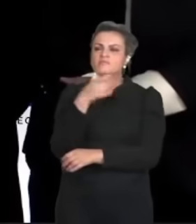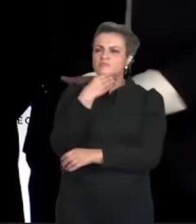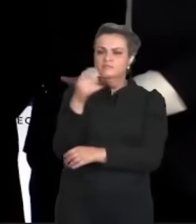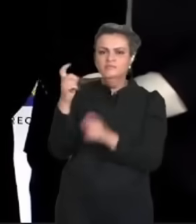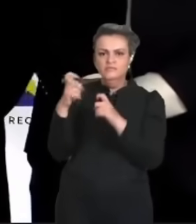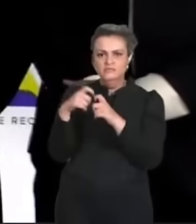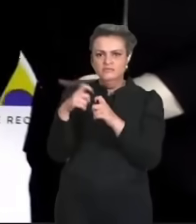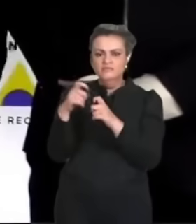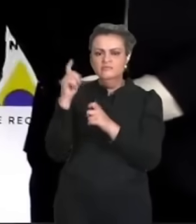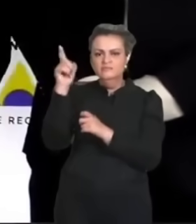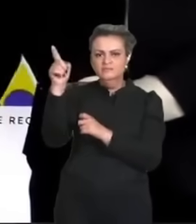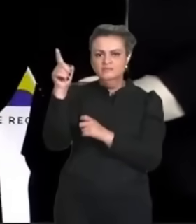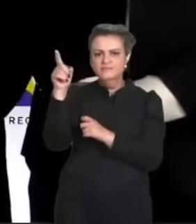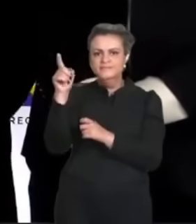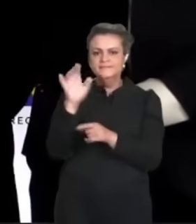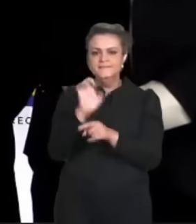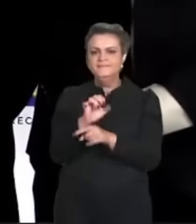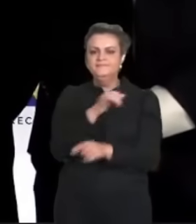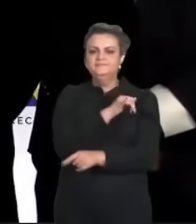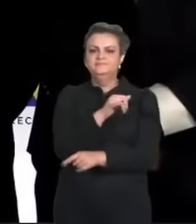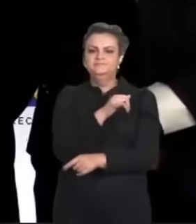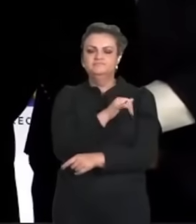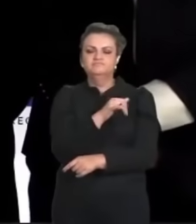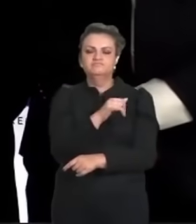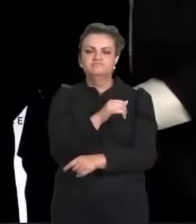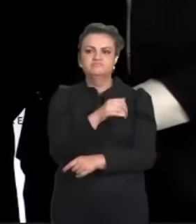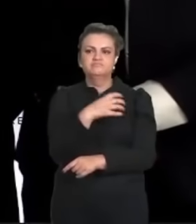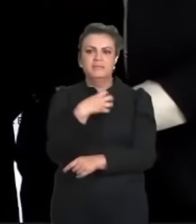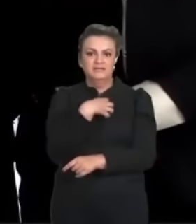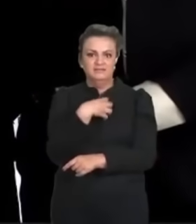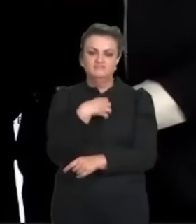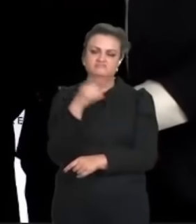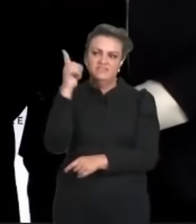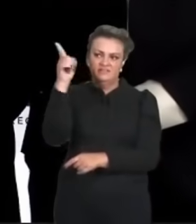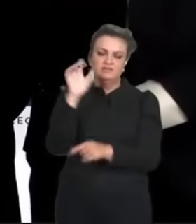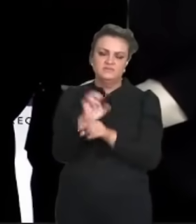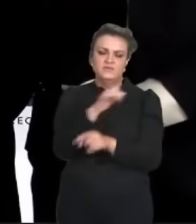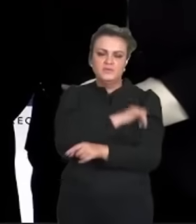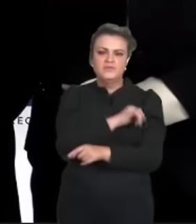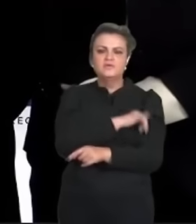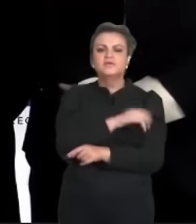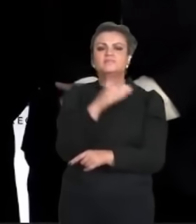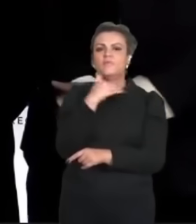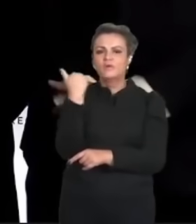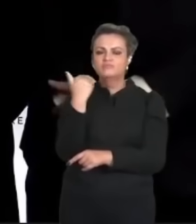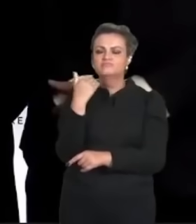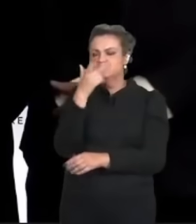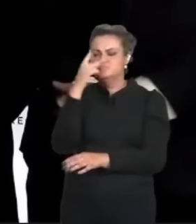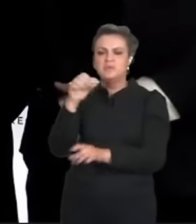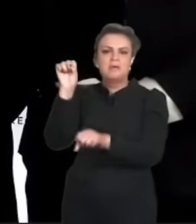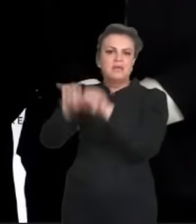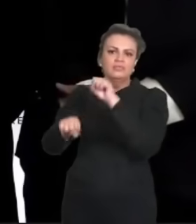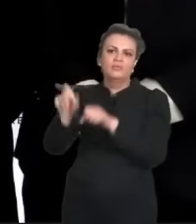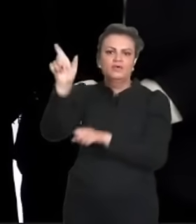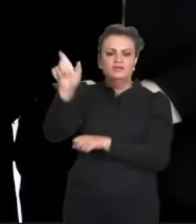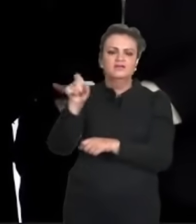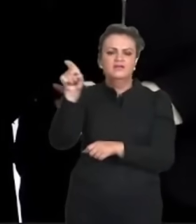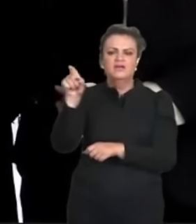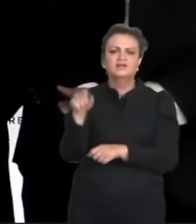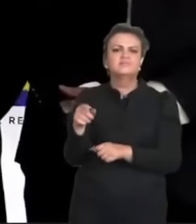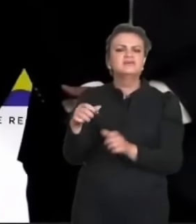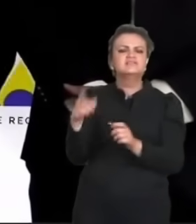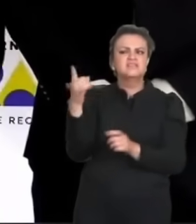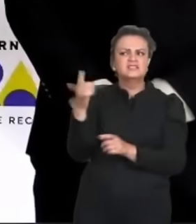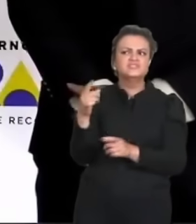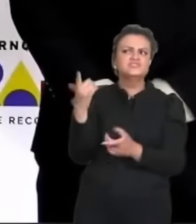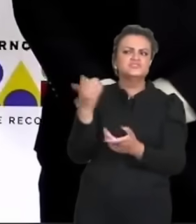rede estadual da Bahia acabou sendo uma das vítimas de um crime que nós já estamos desde as